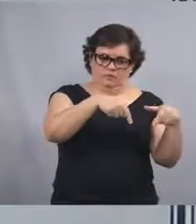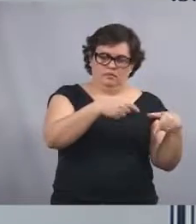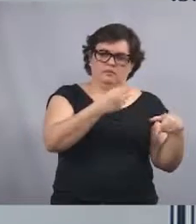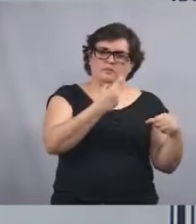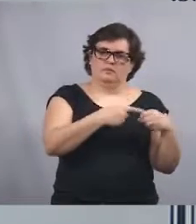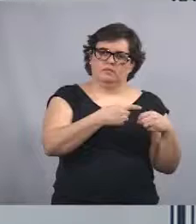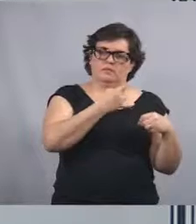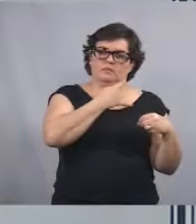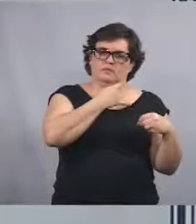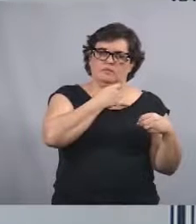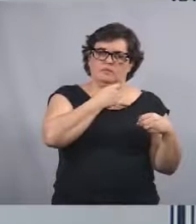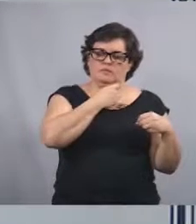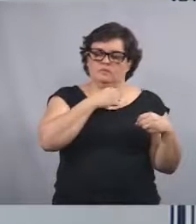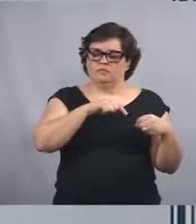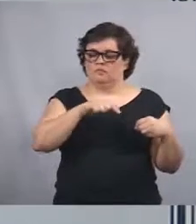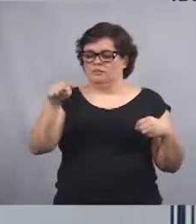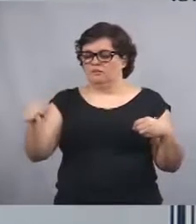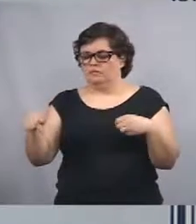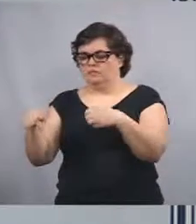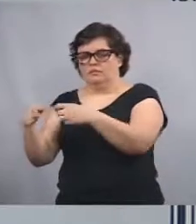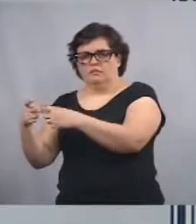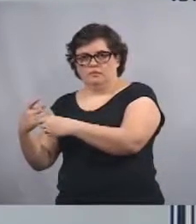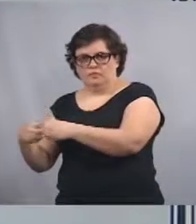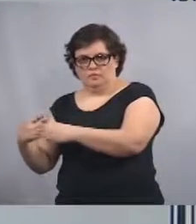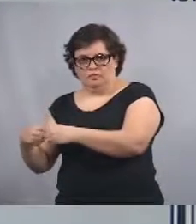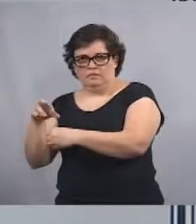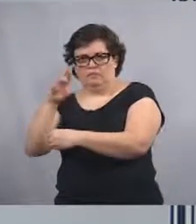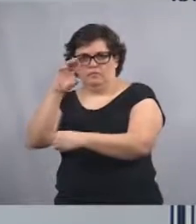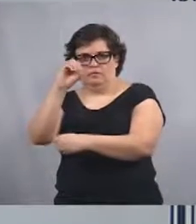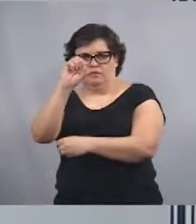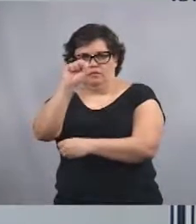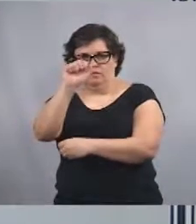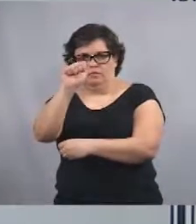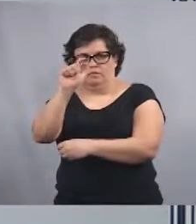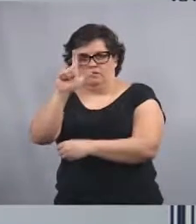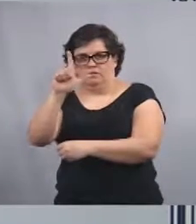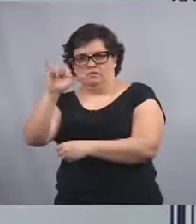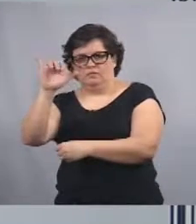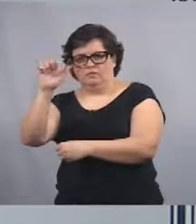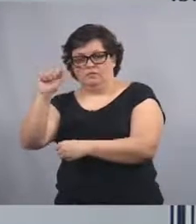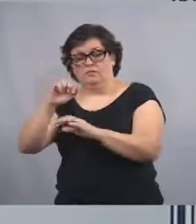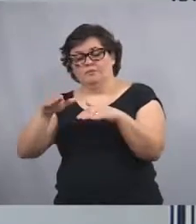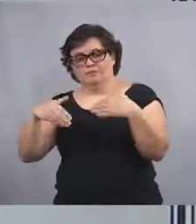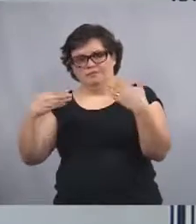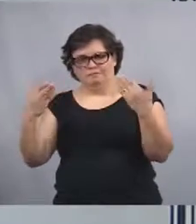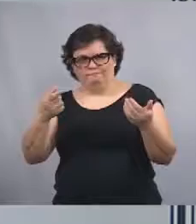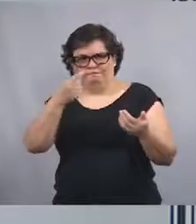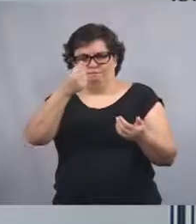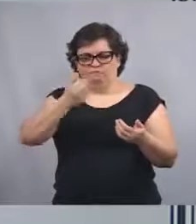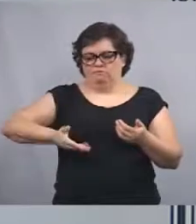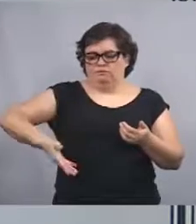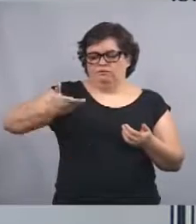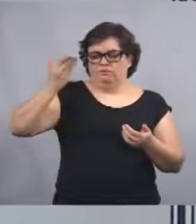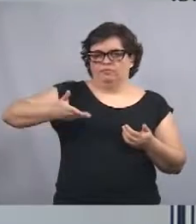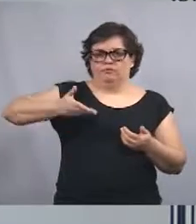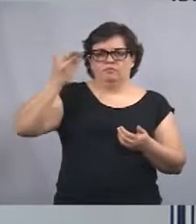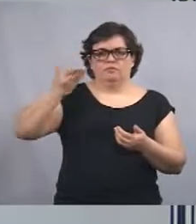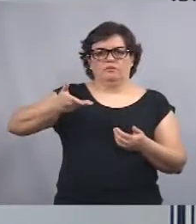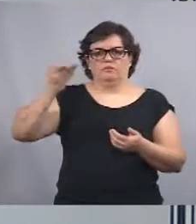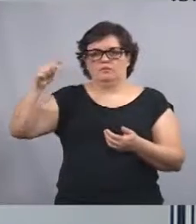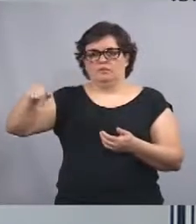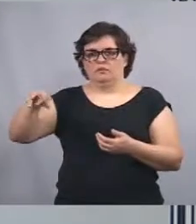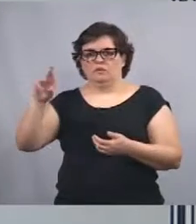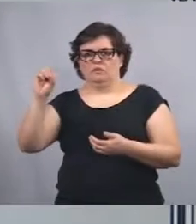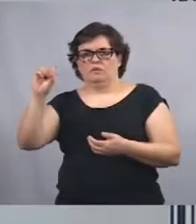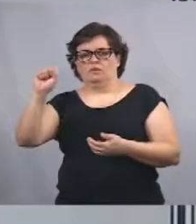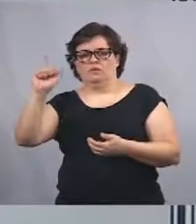e o distrito de Rosália. E, obviamente, que encareceria o acesso para os moradores de Rosália e também